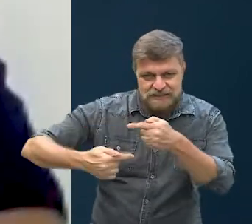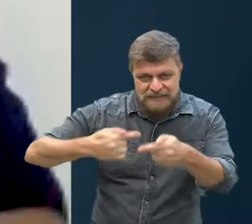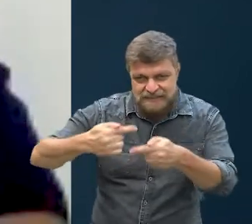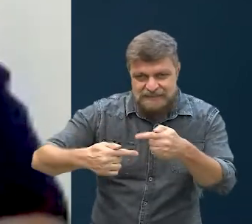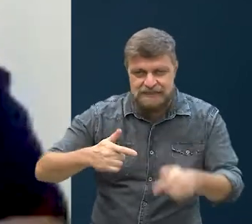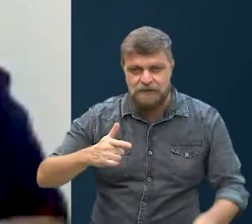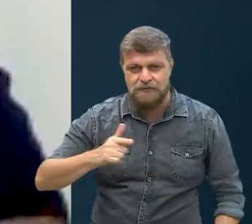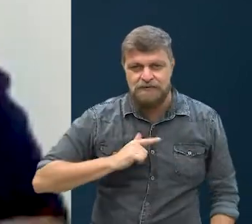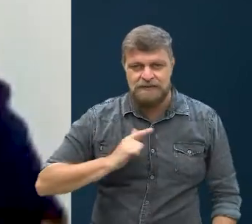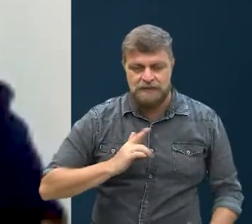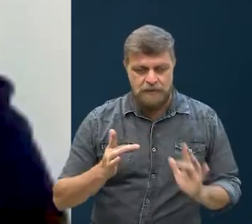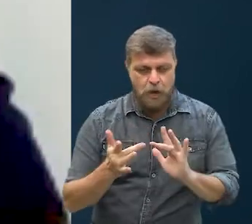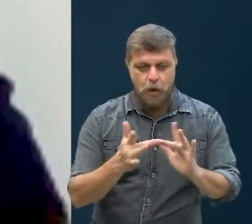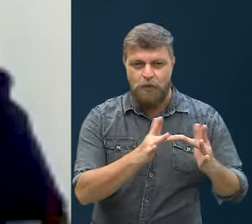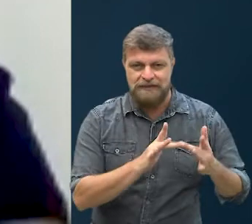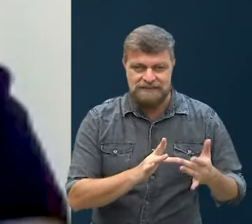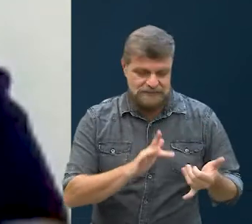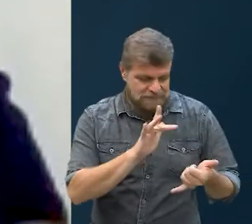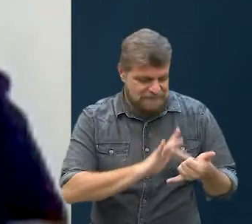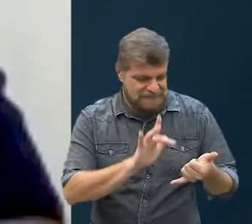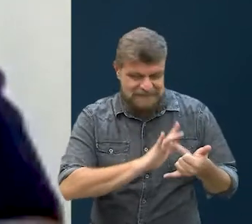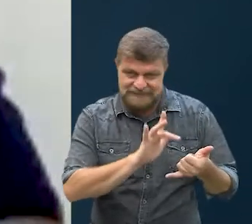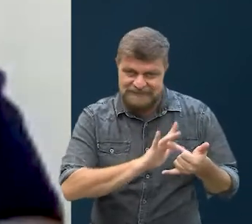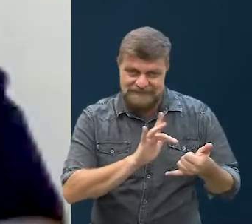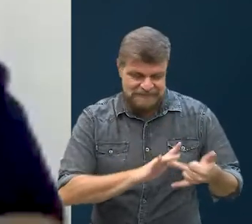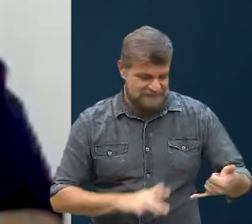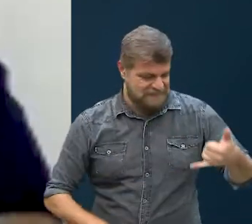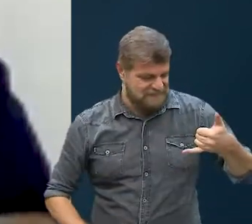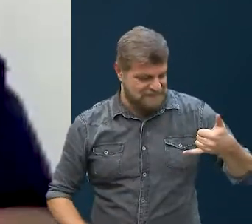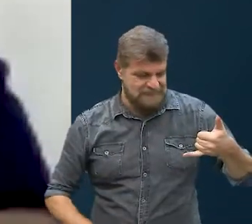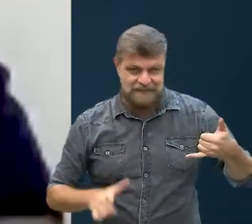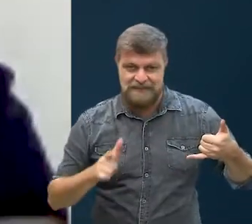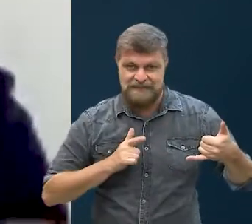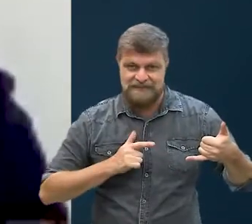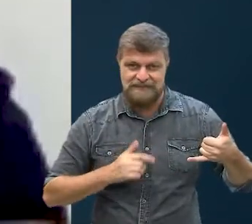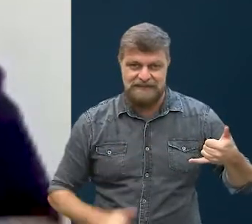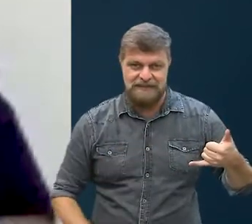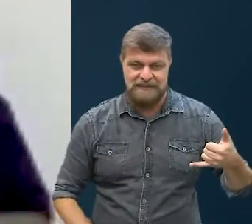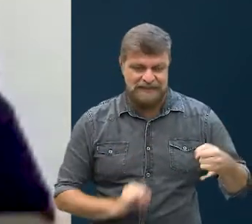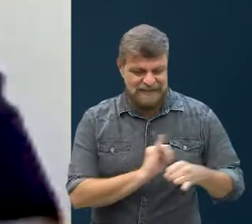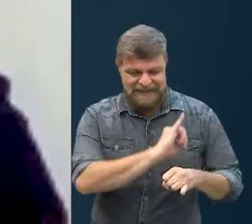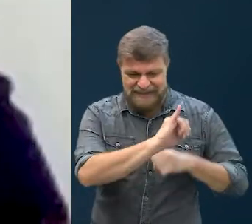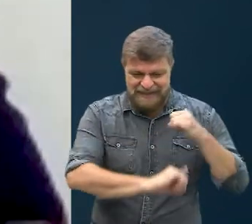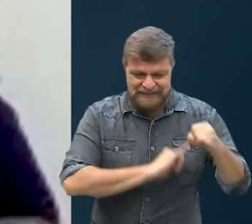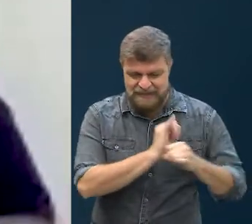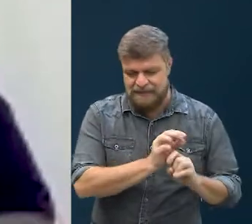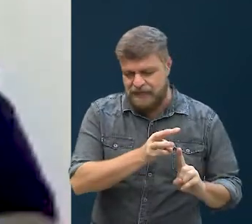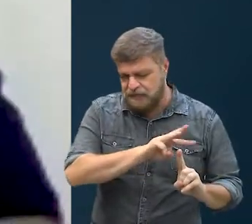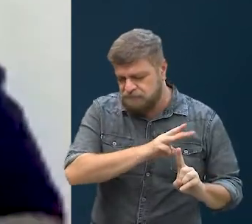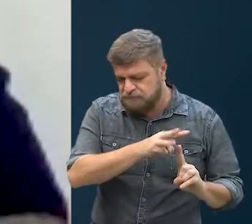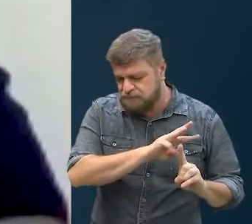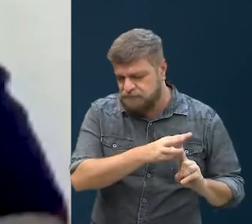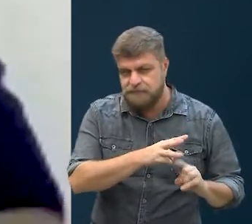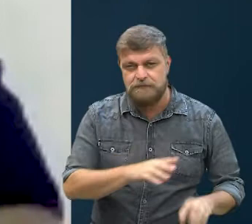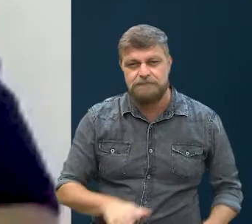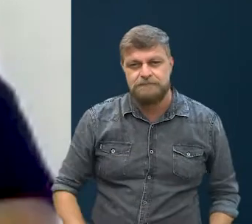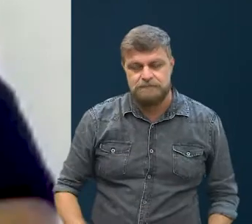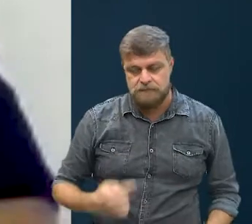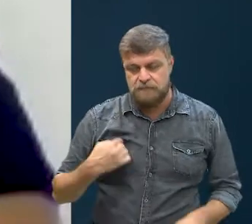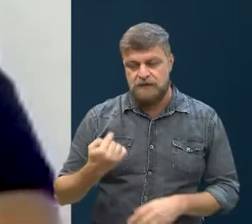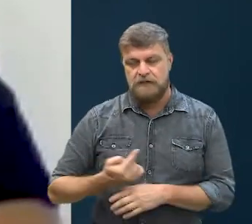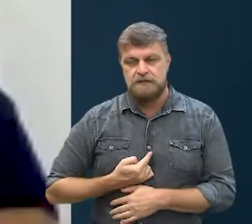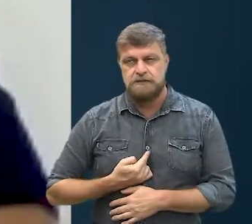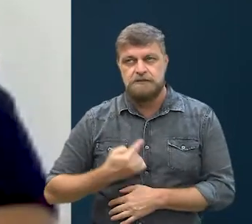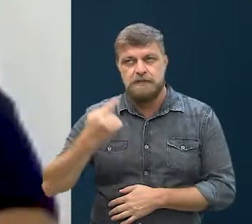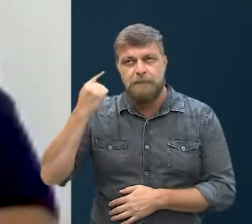geradas a partir de uma conexão de um smartphone, né, o acesso contínuo, pela internet e tal, a